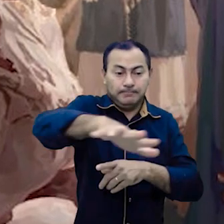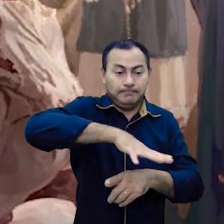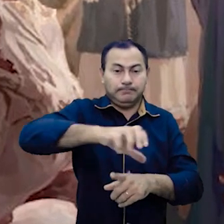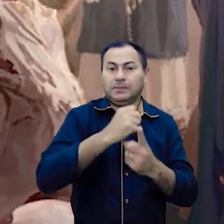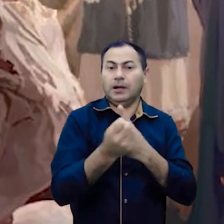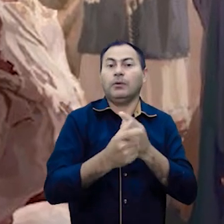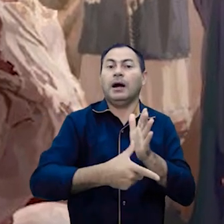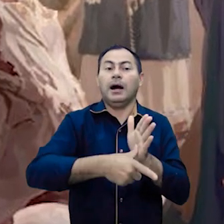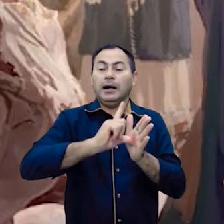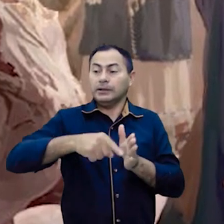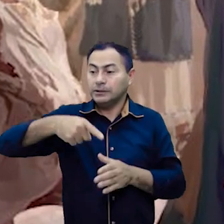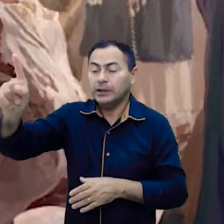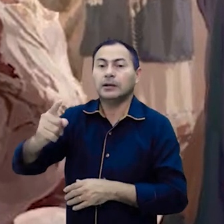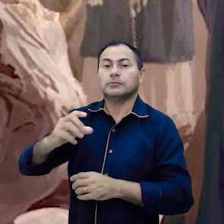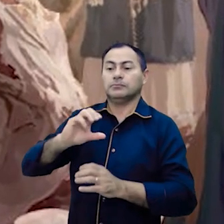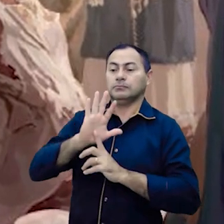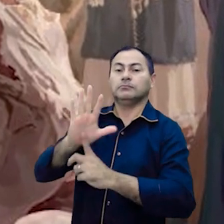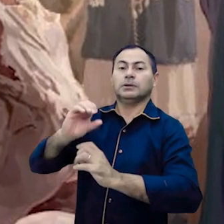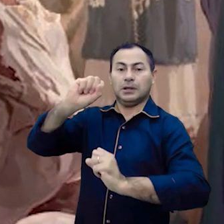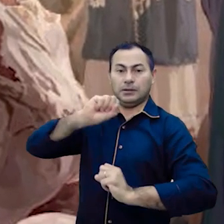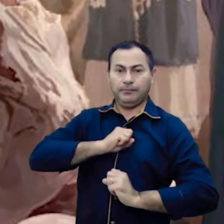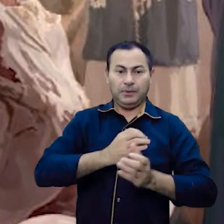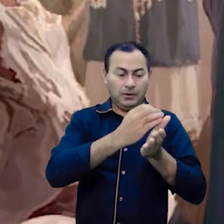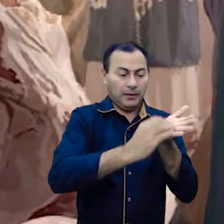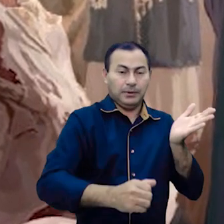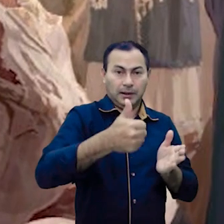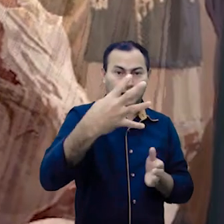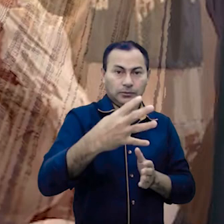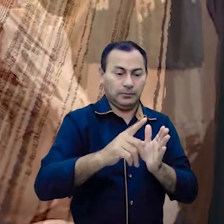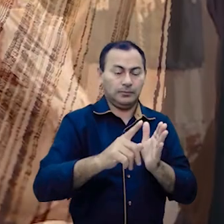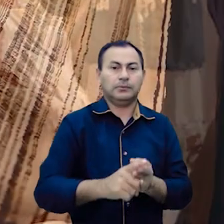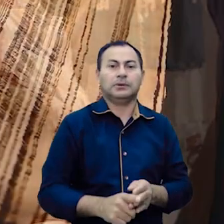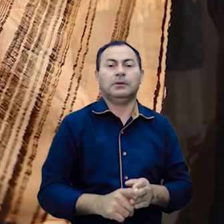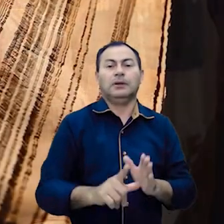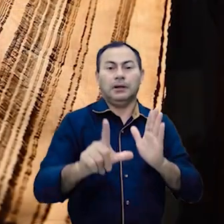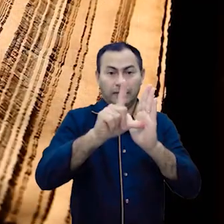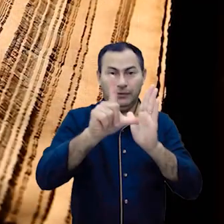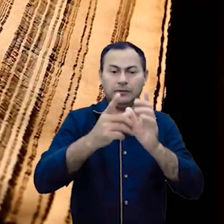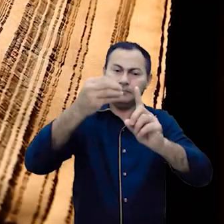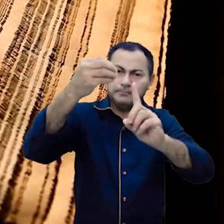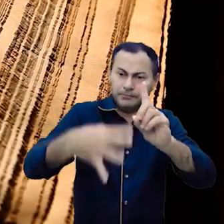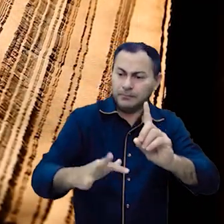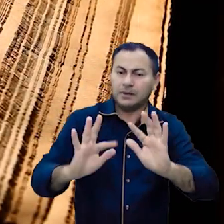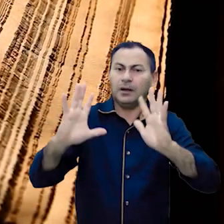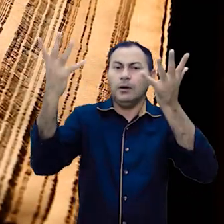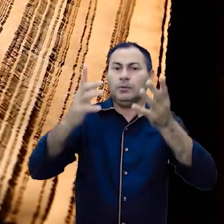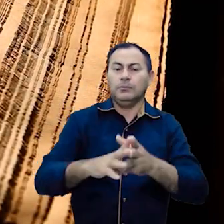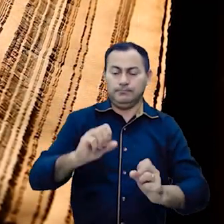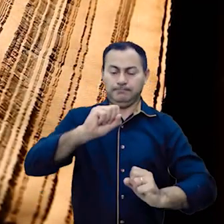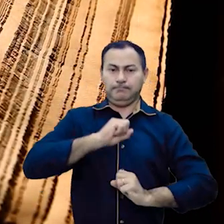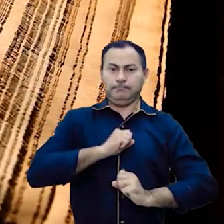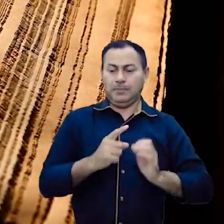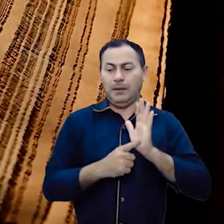normal na sociedade antes de se apresentar ao sacerdote no capítulo 14 de Levítico temos uma descrição da cerimônia